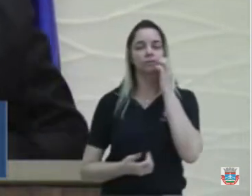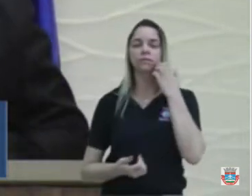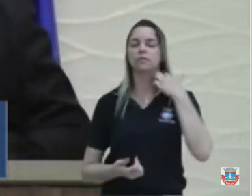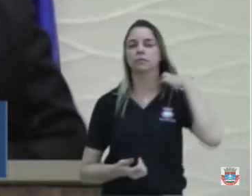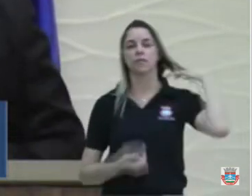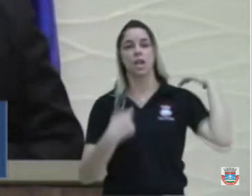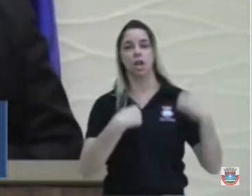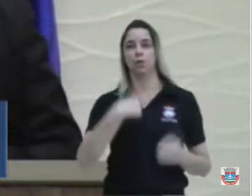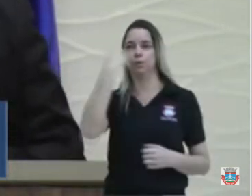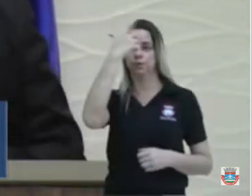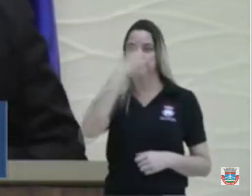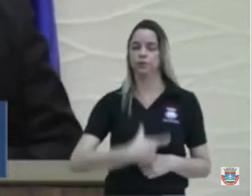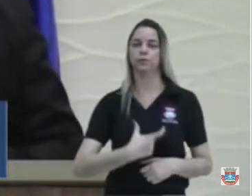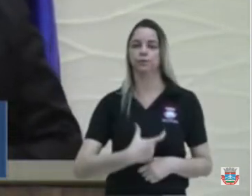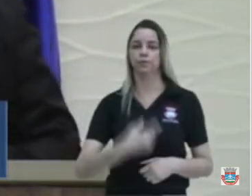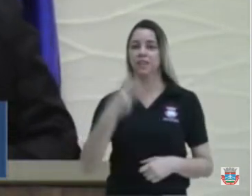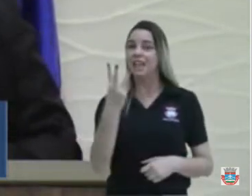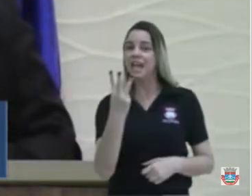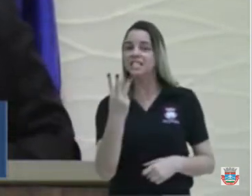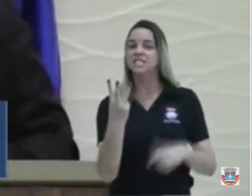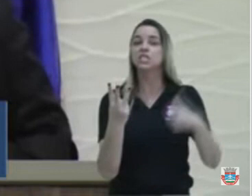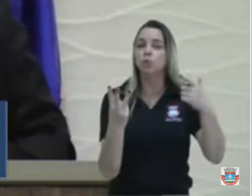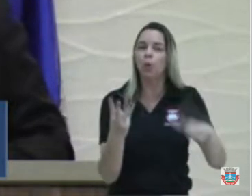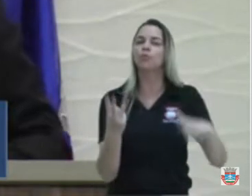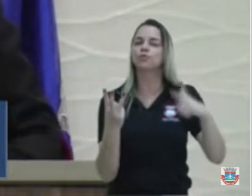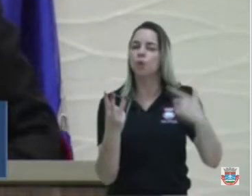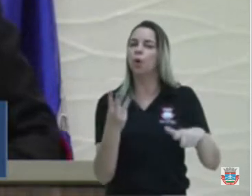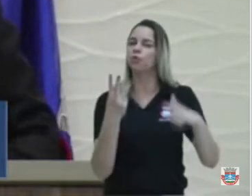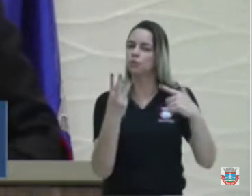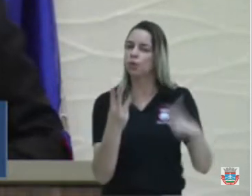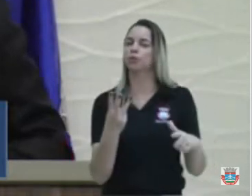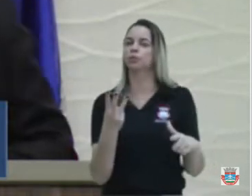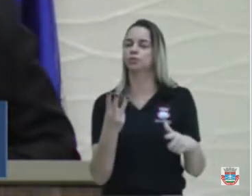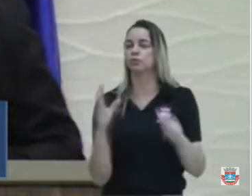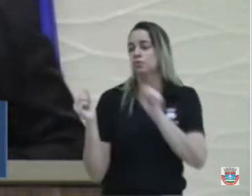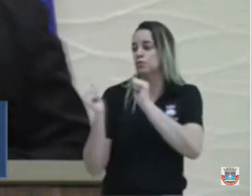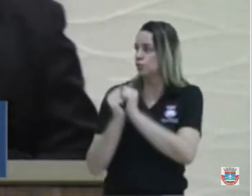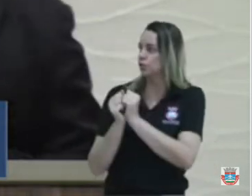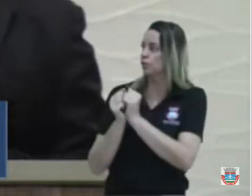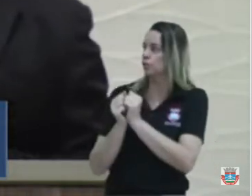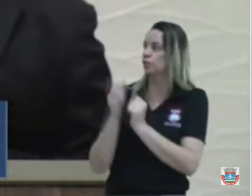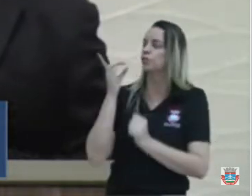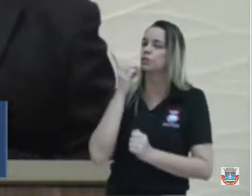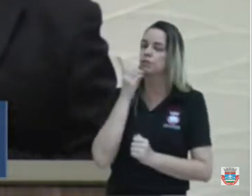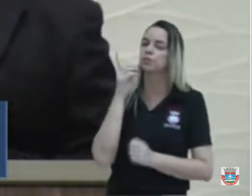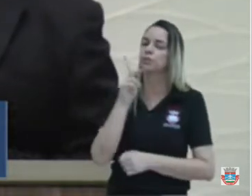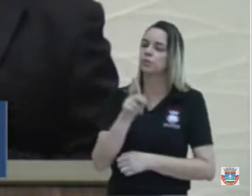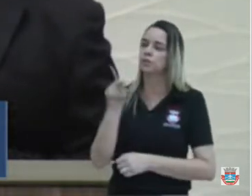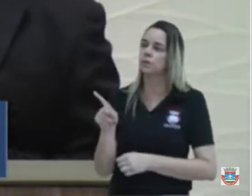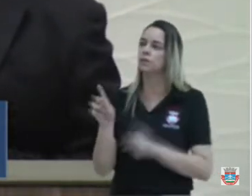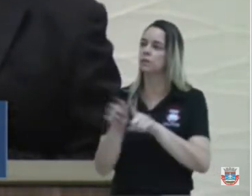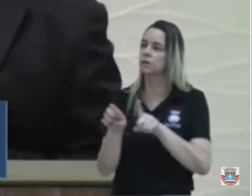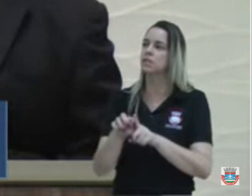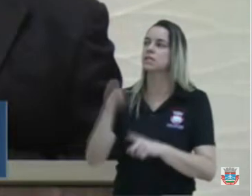aqui esteve por 3 vezes, me lembro, com o Diogo, Cícera,